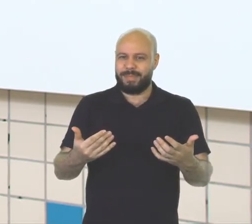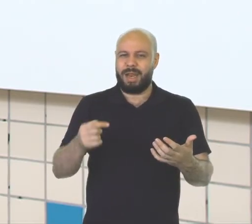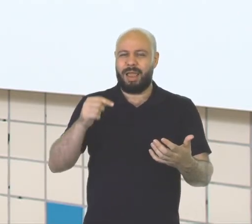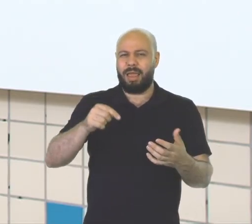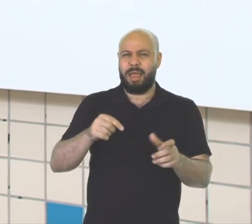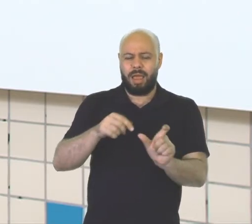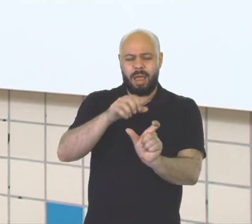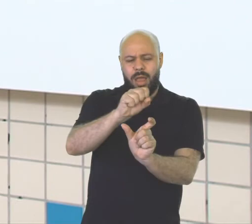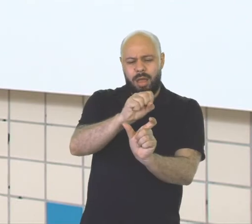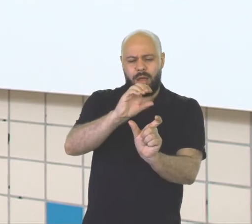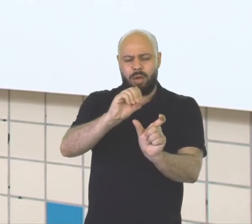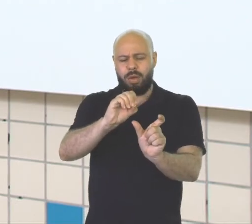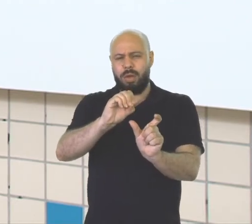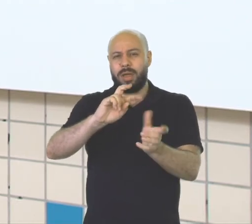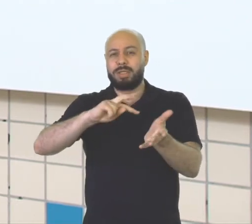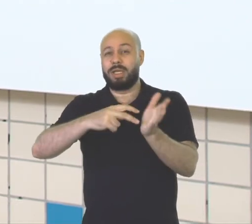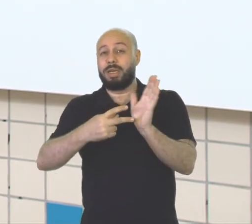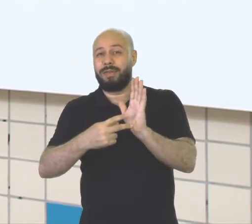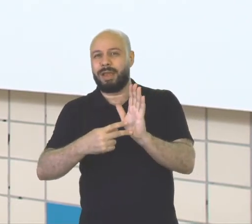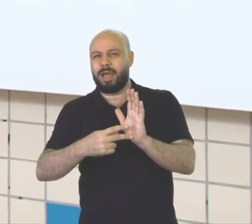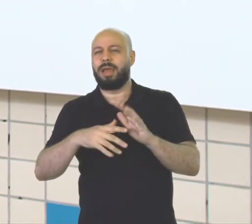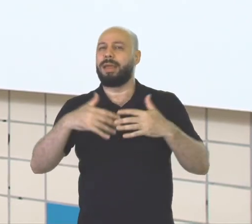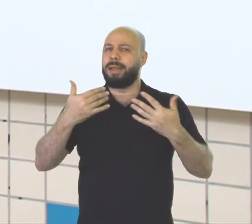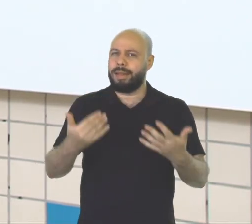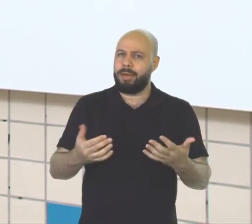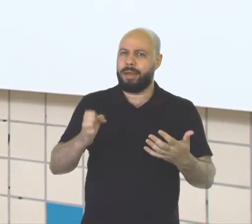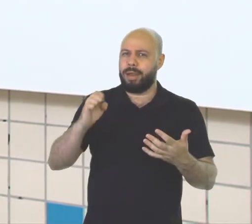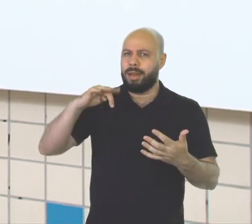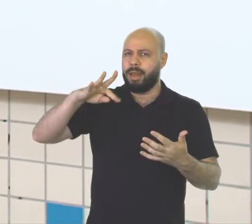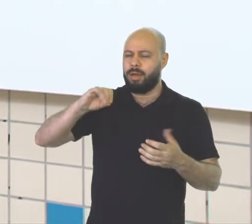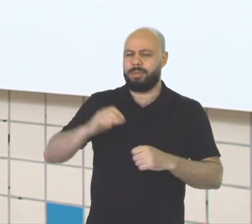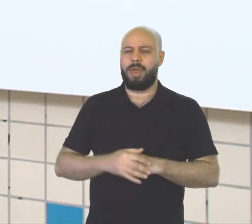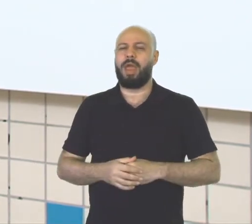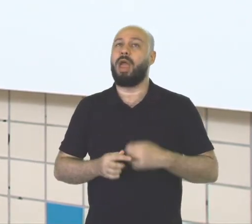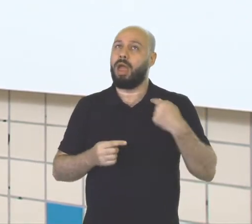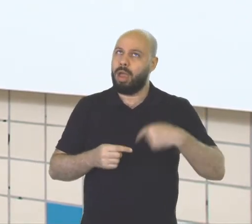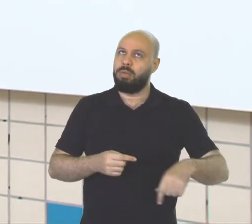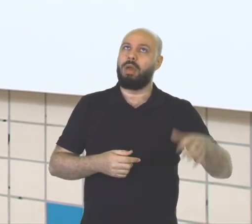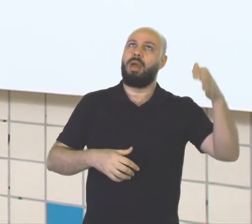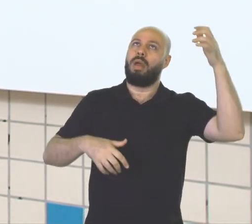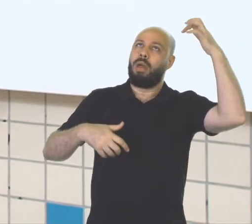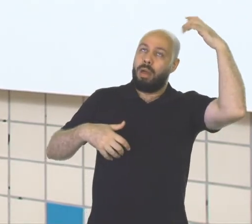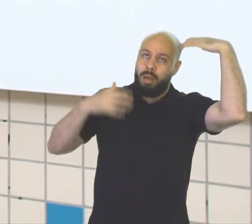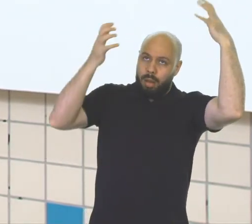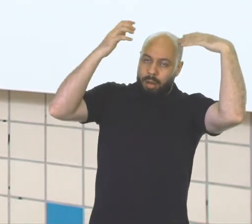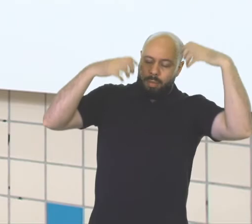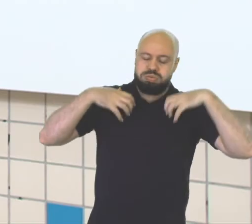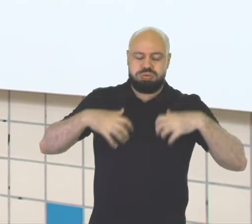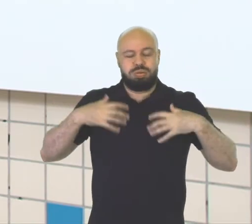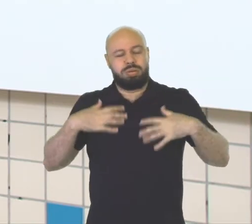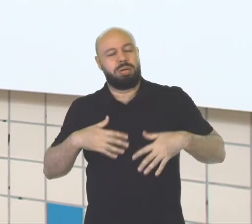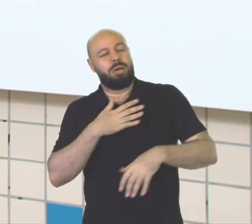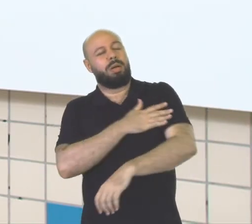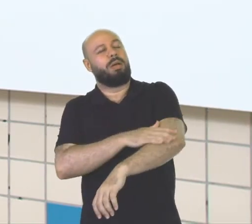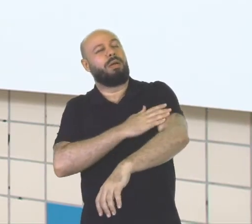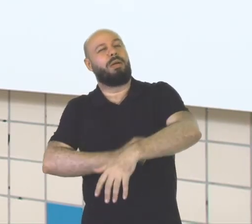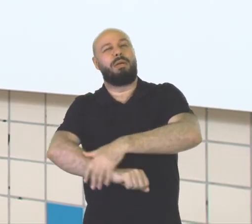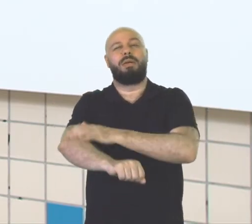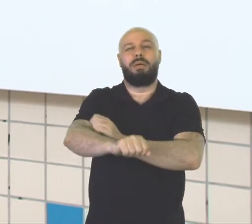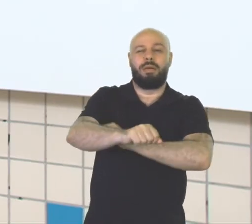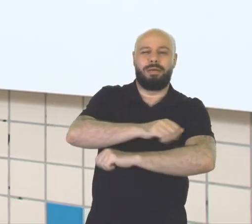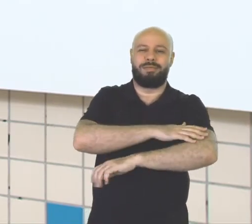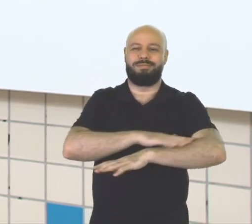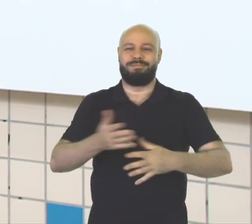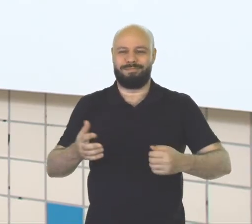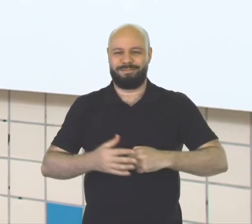nesse contexto, significa então. So, I am going to take a shower. Então, eu irei tomar